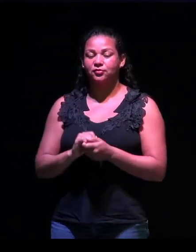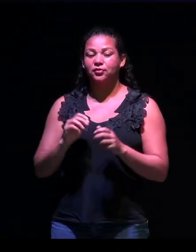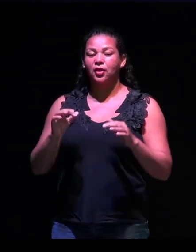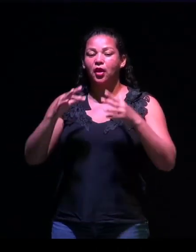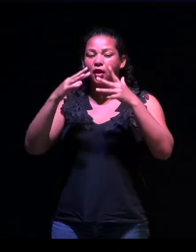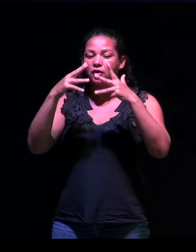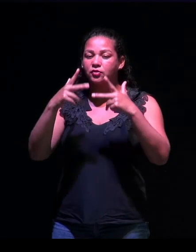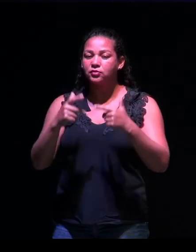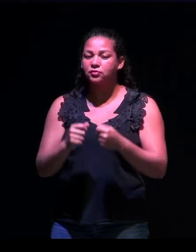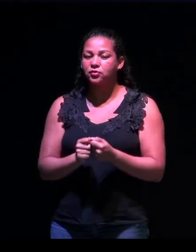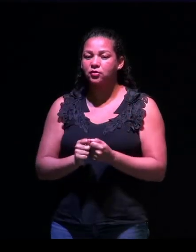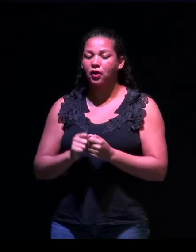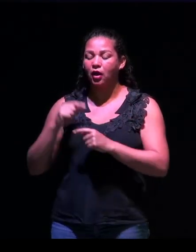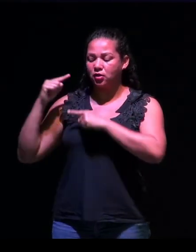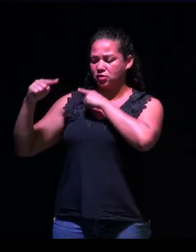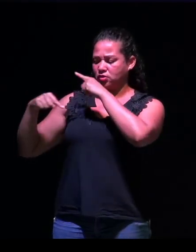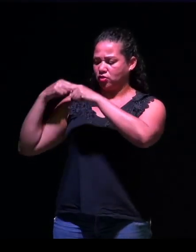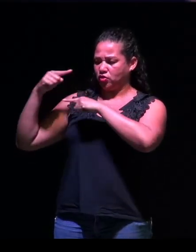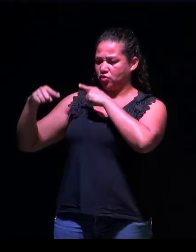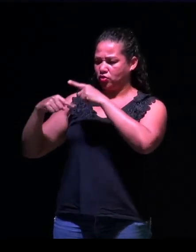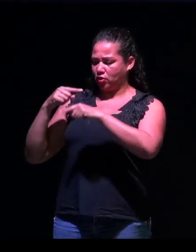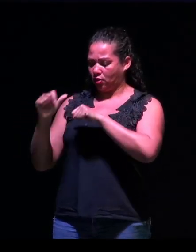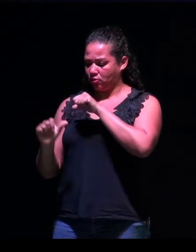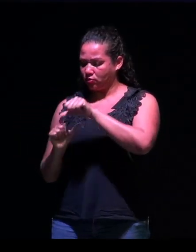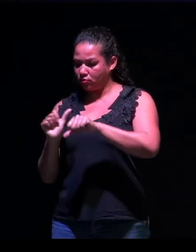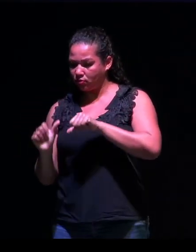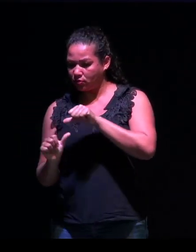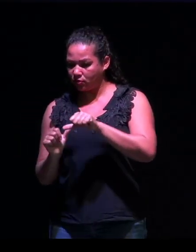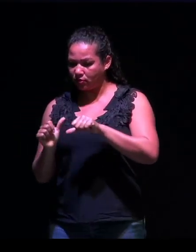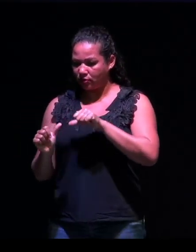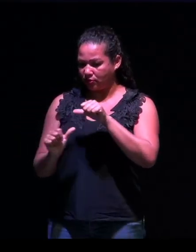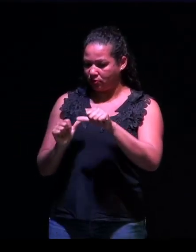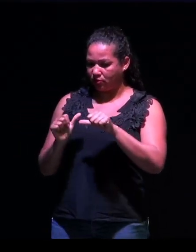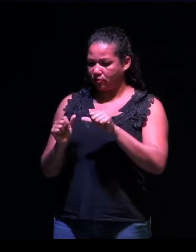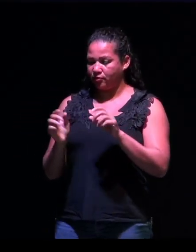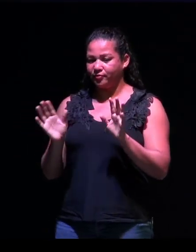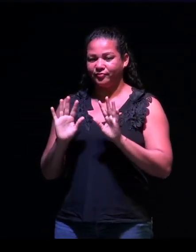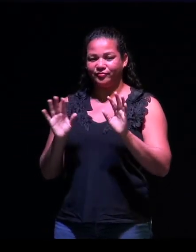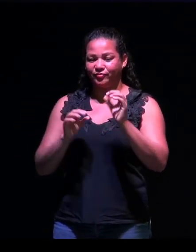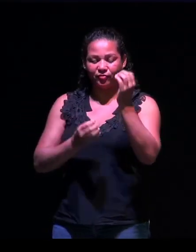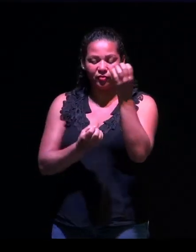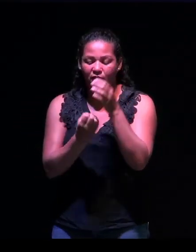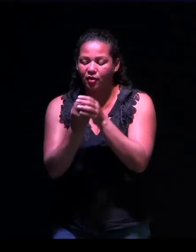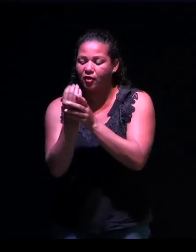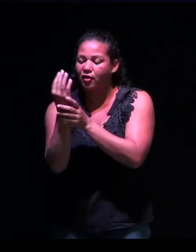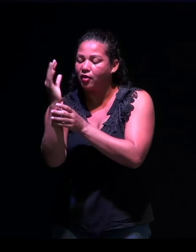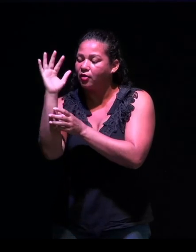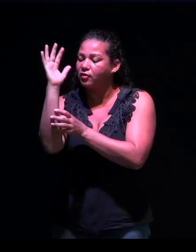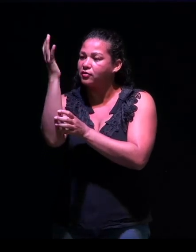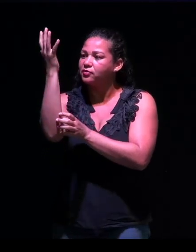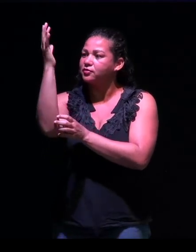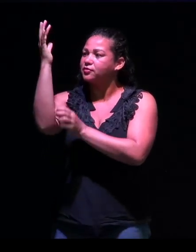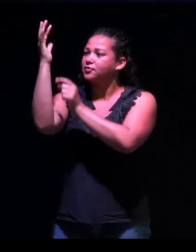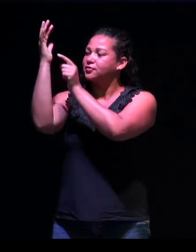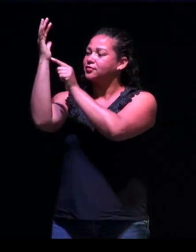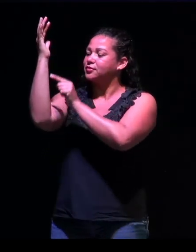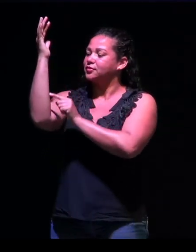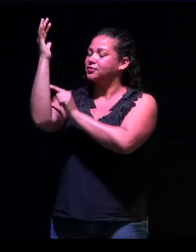não passará essa geração sem que tudo aconteça. Quando vocês viram a figueira brotar, e eles